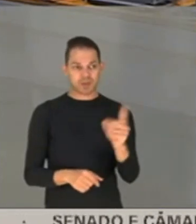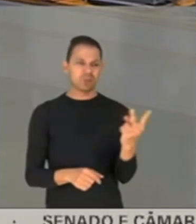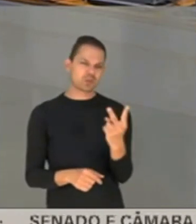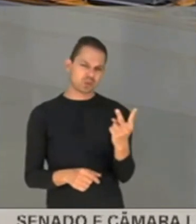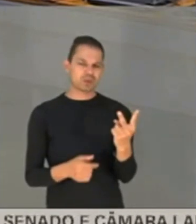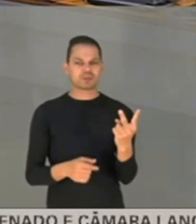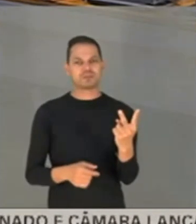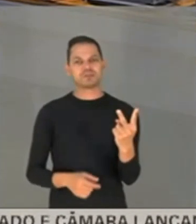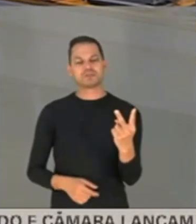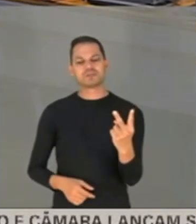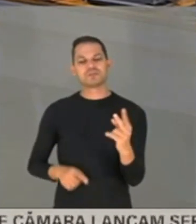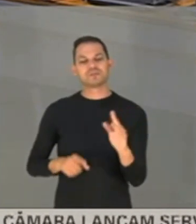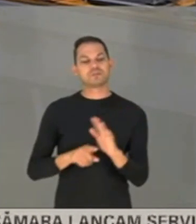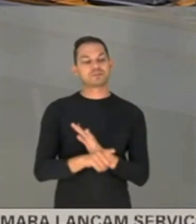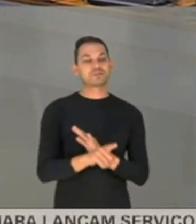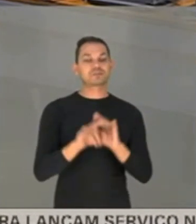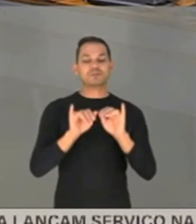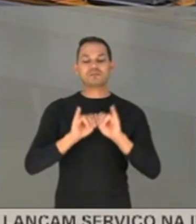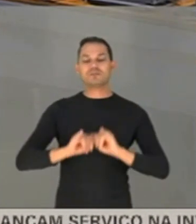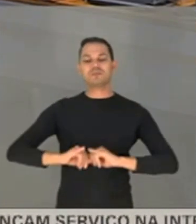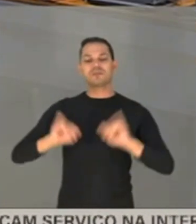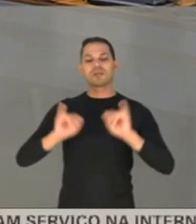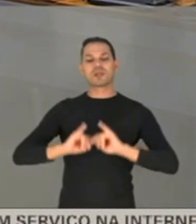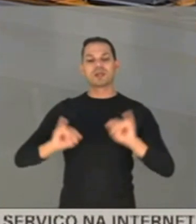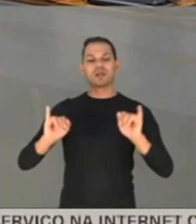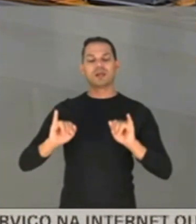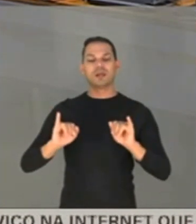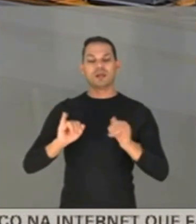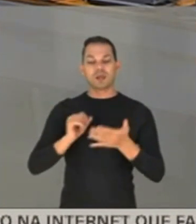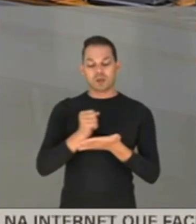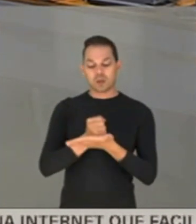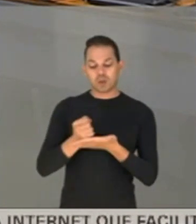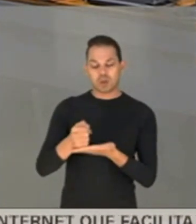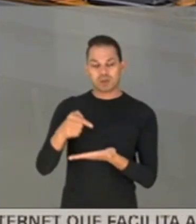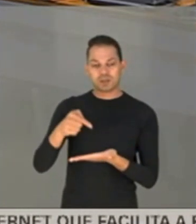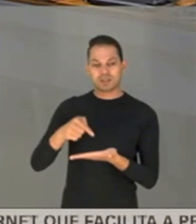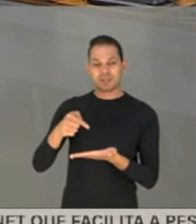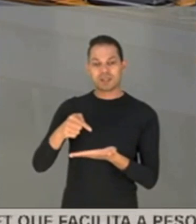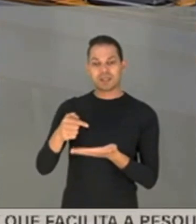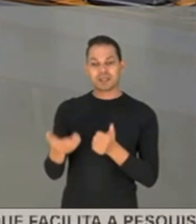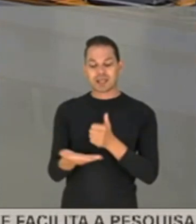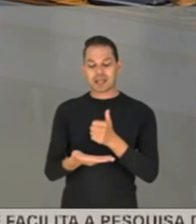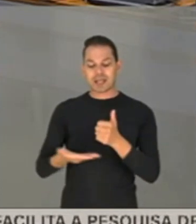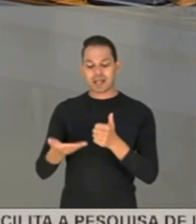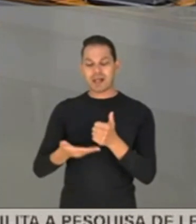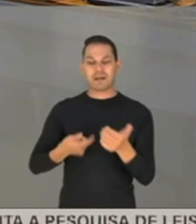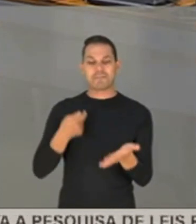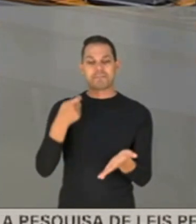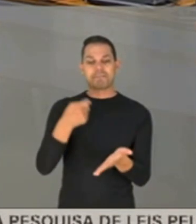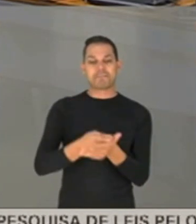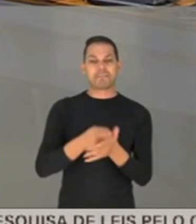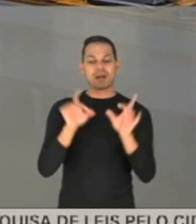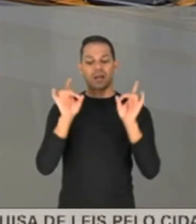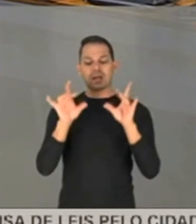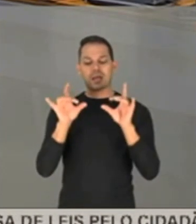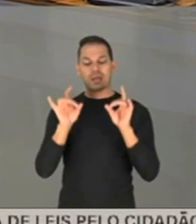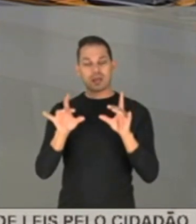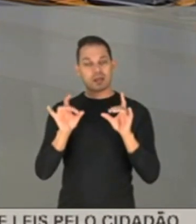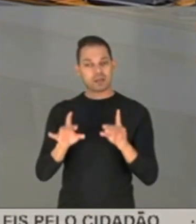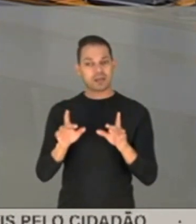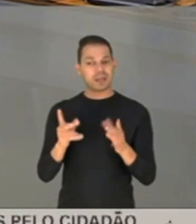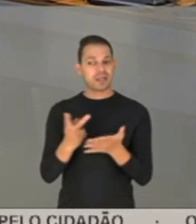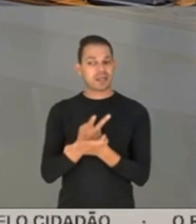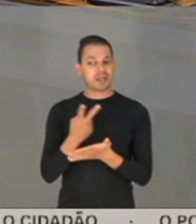senhores. Segundo o noticiado, o referido contrato seria a base para o pagamento de vantagens